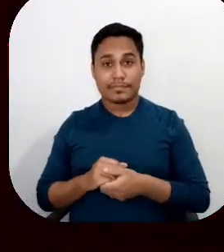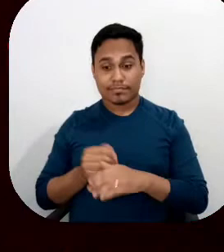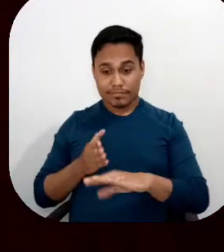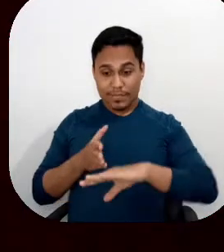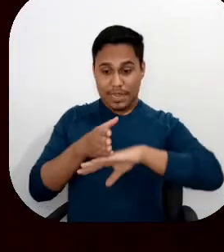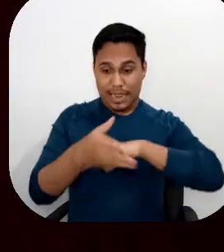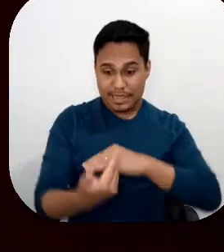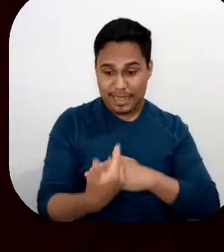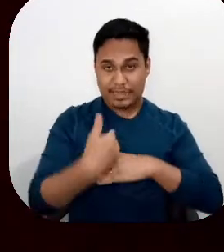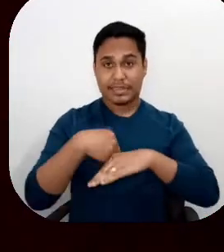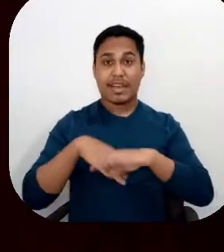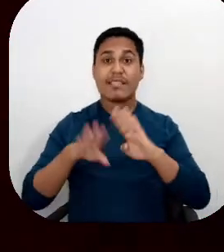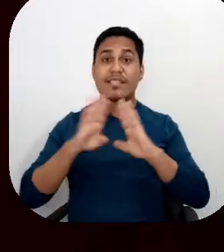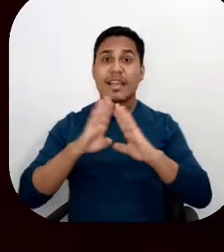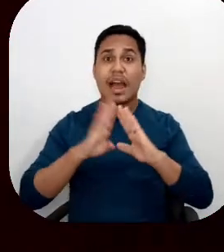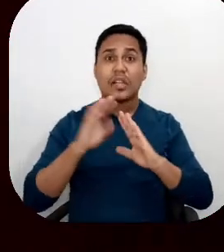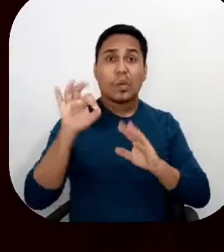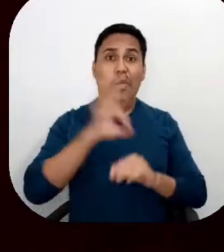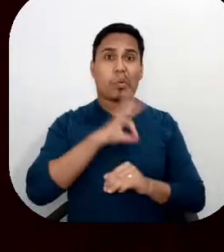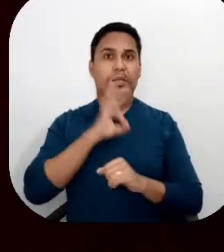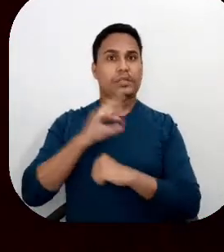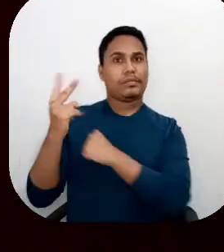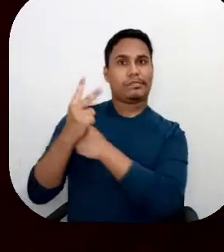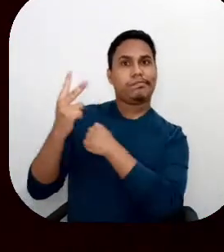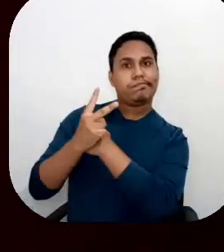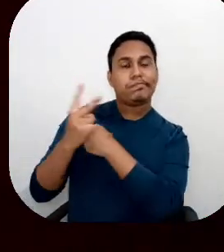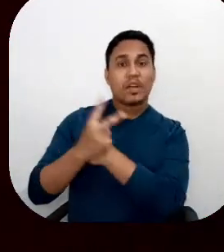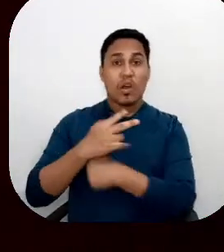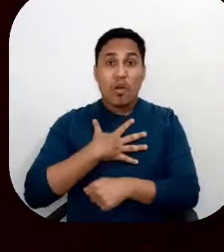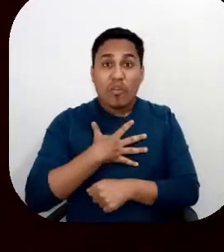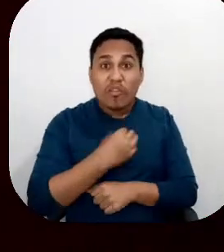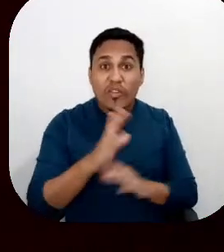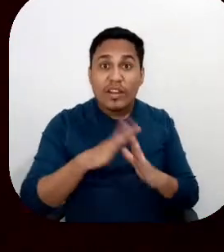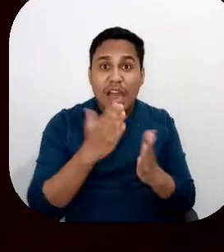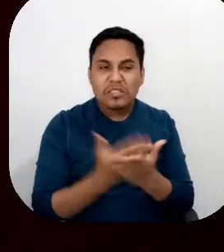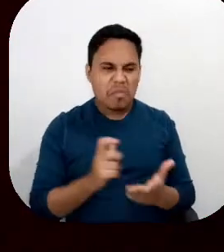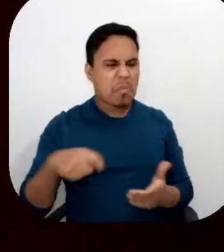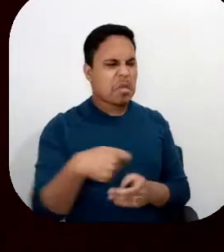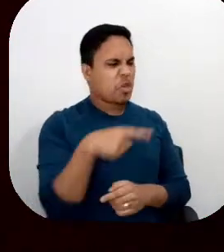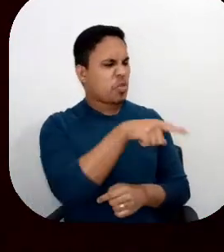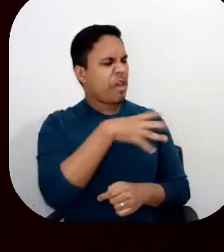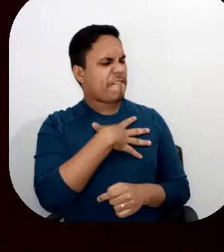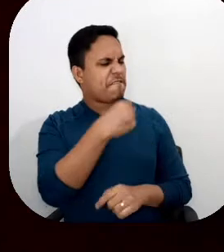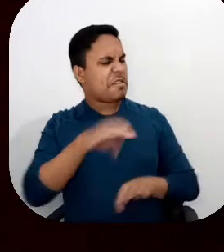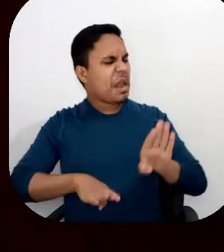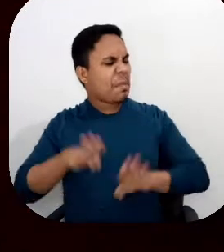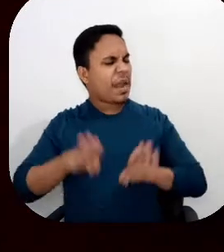Na entrada, na saída, na porta de casa eu sou parada. O meu filho na escola é o filho da empregada.